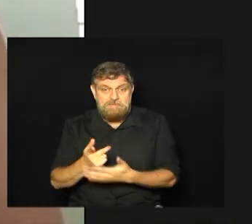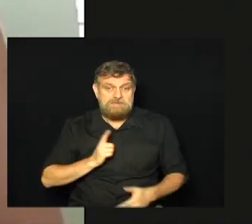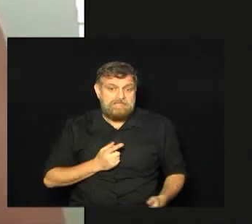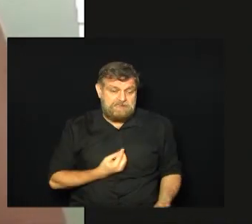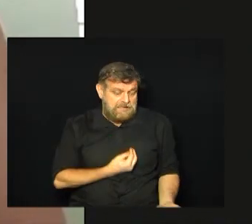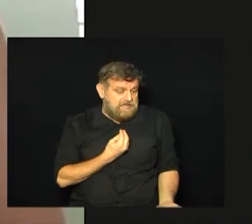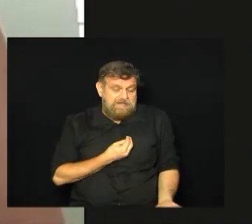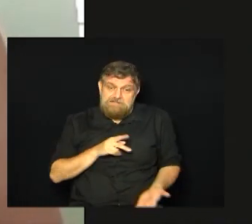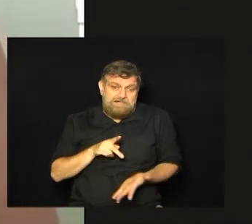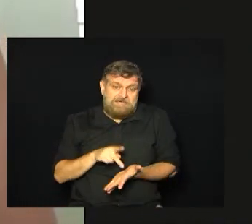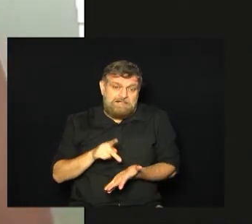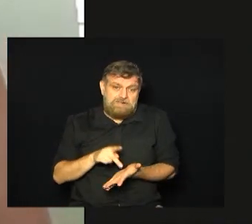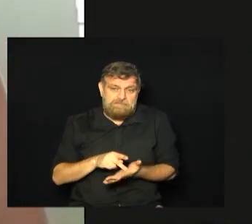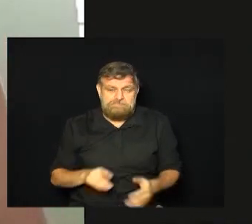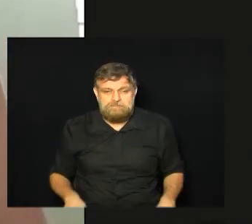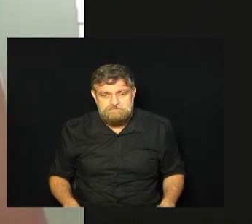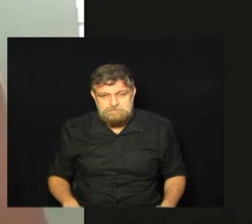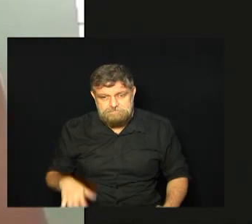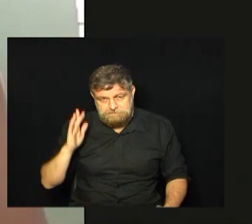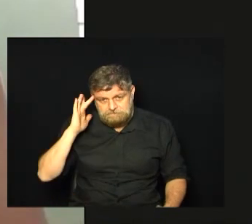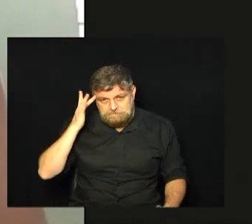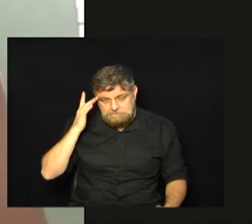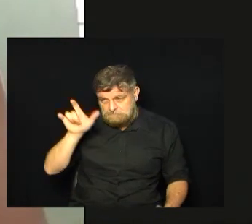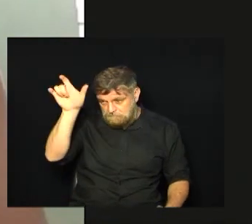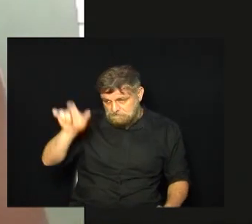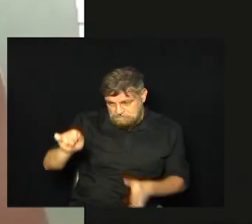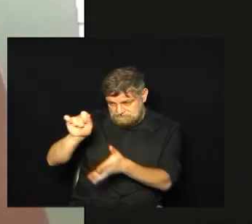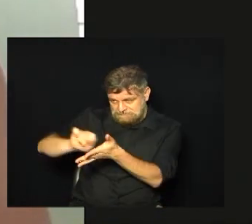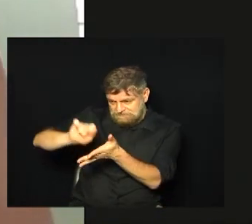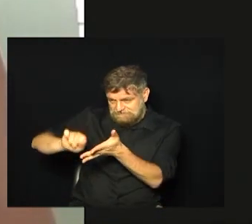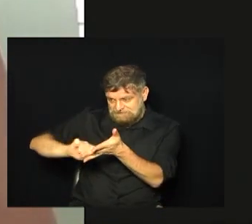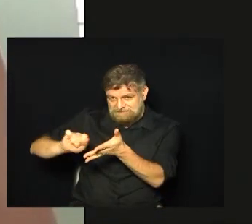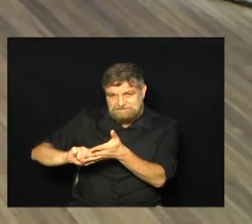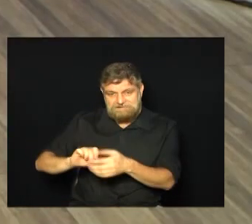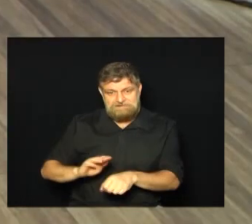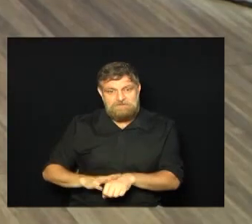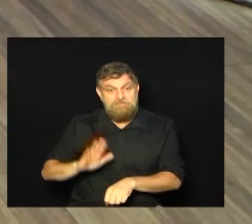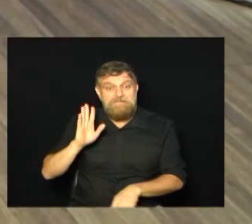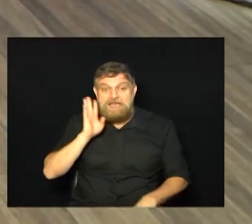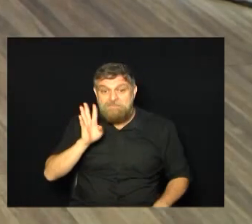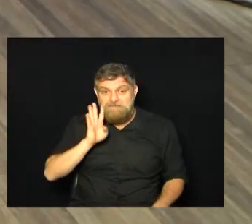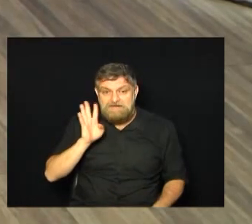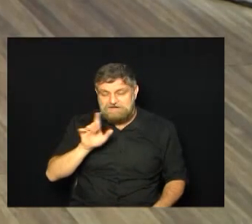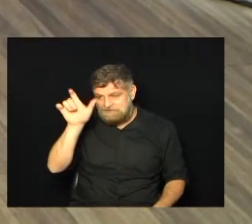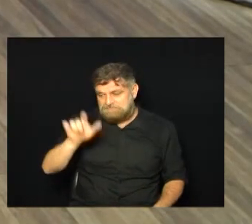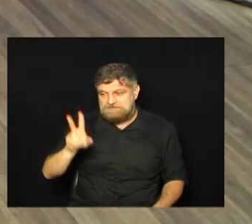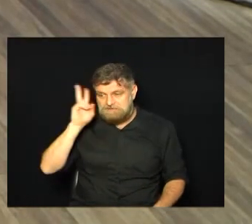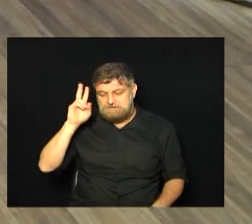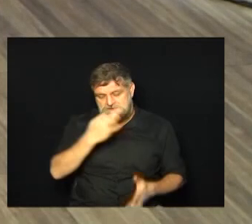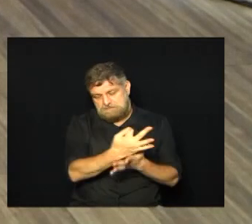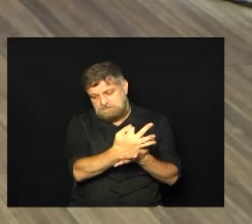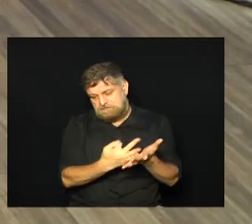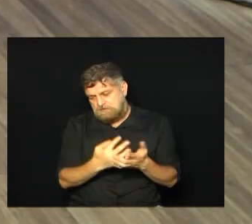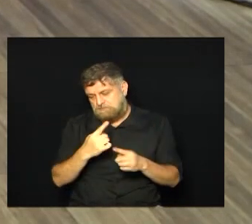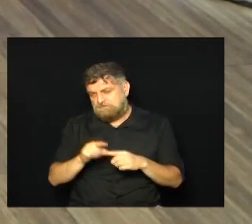real. Isso eu acho que pro autor, eu acho que é o mais bacana, né? De você escrever uma história, porque às vezes você